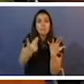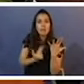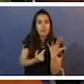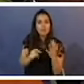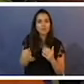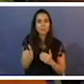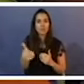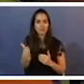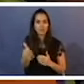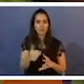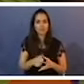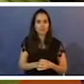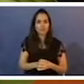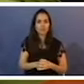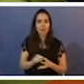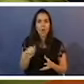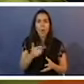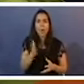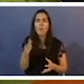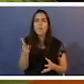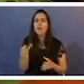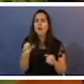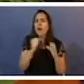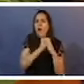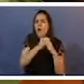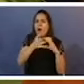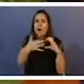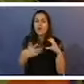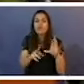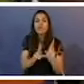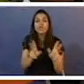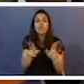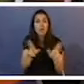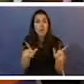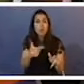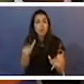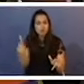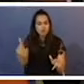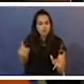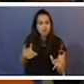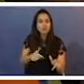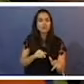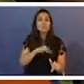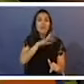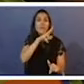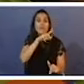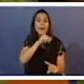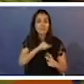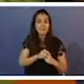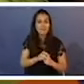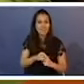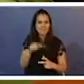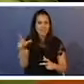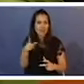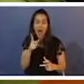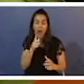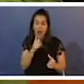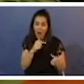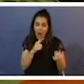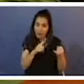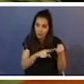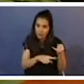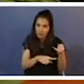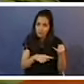o grupo dos peixes tem características que os diferenciam de outros grupos de animais eles são aquáticos